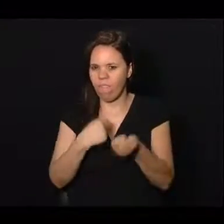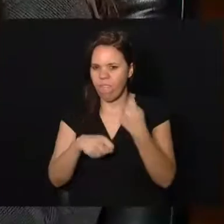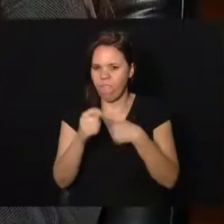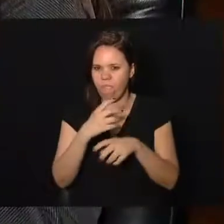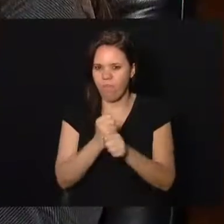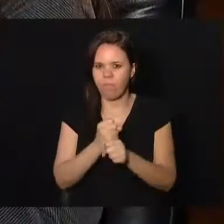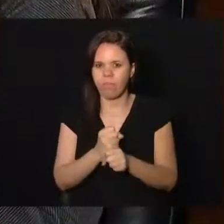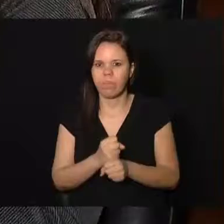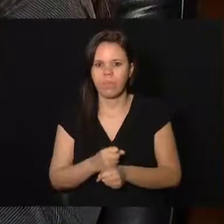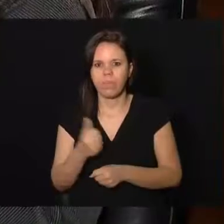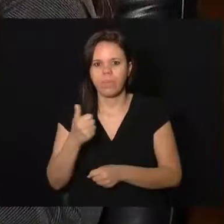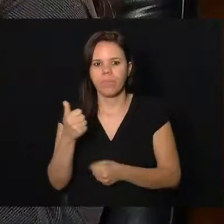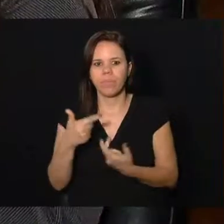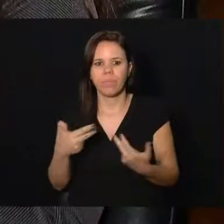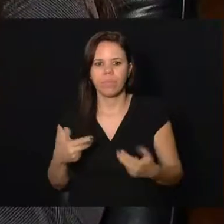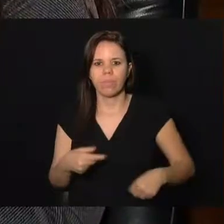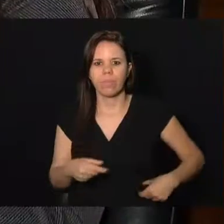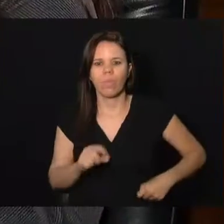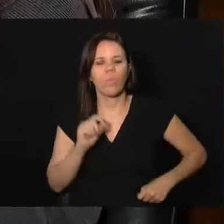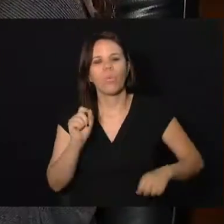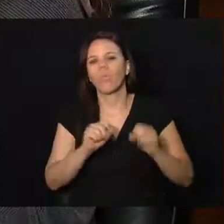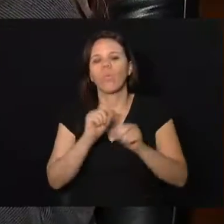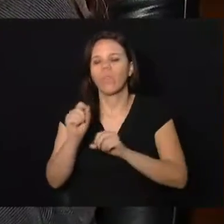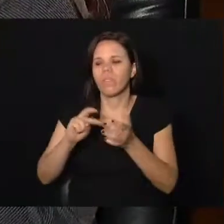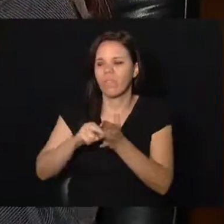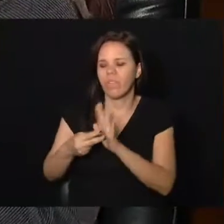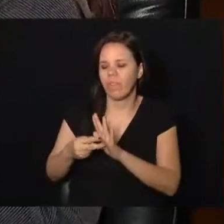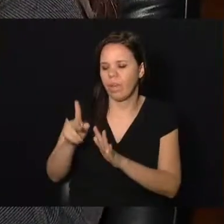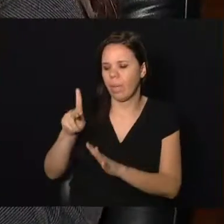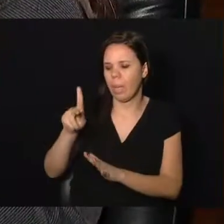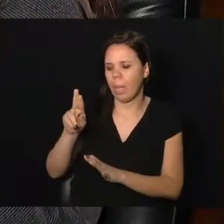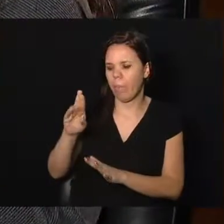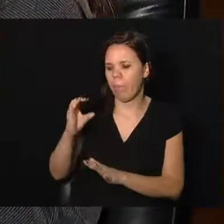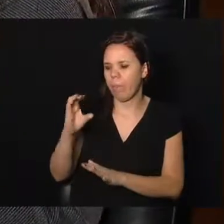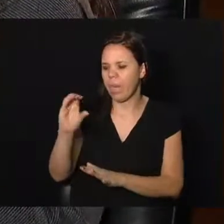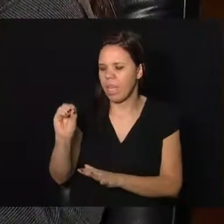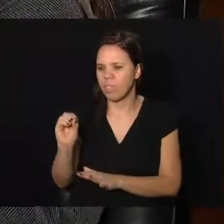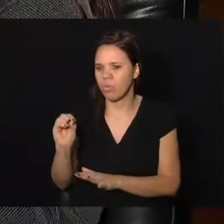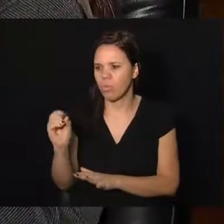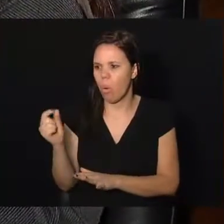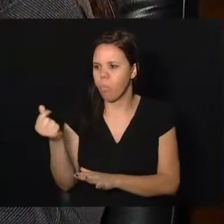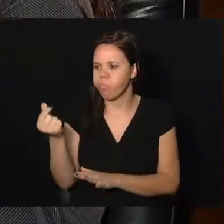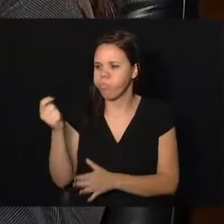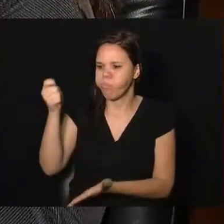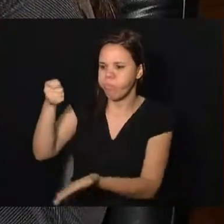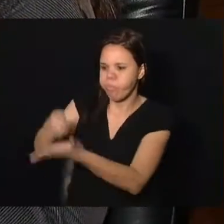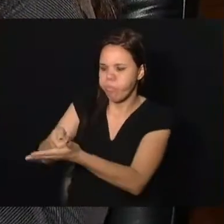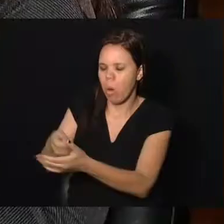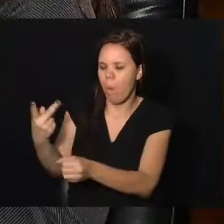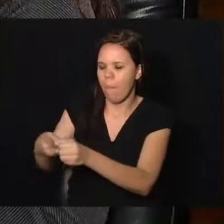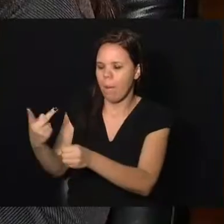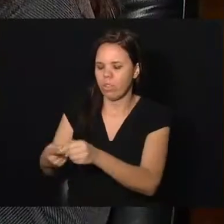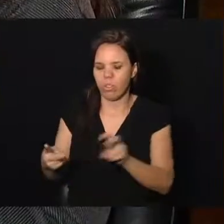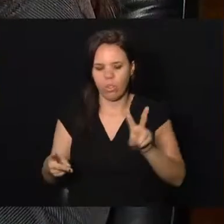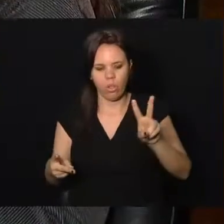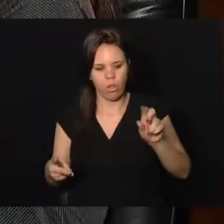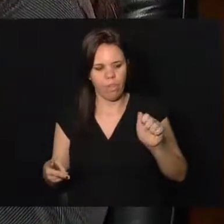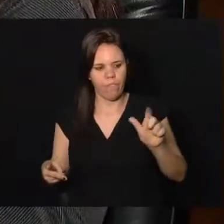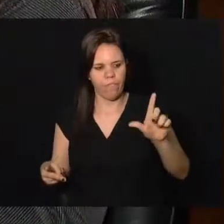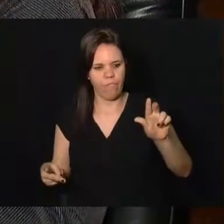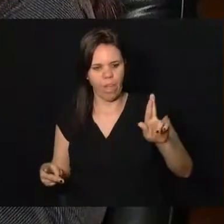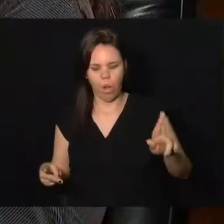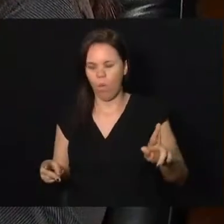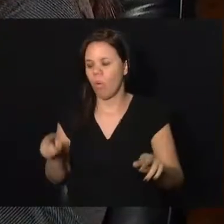financeira. Primeira coisa, o que é preço e o que é valor? Preço é o que eu pago por um produto ou por um serviço, ou